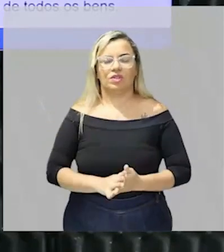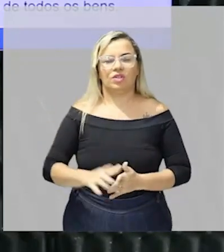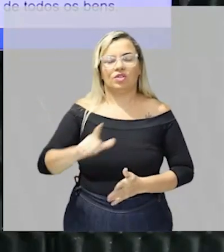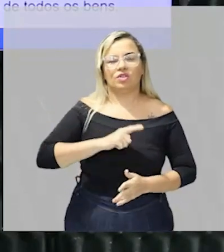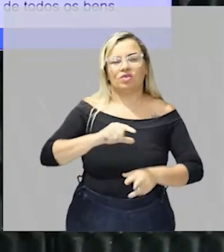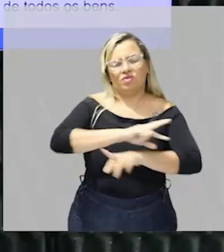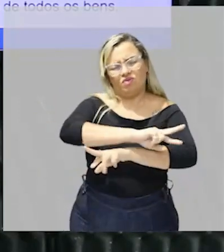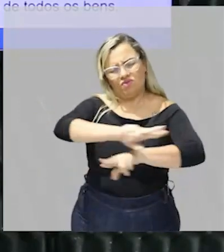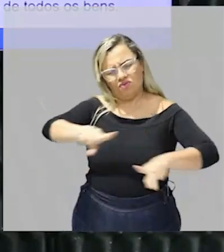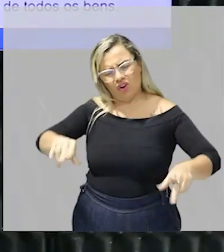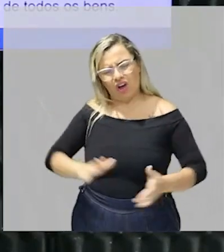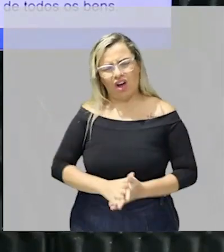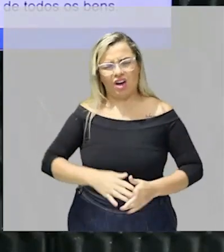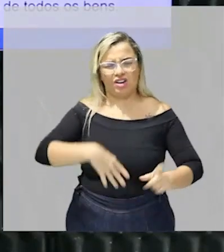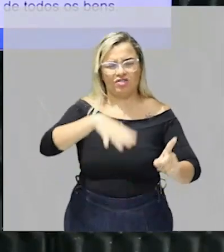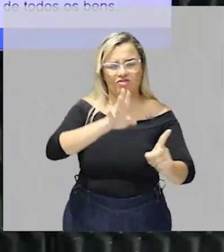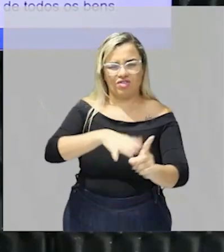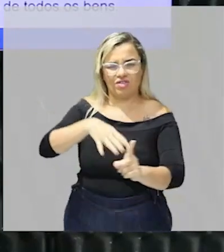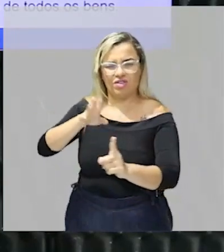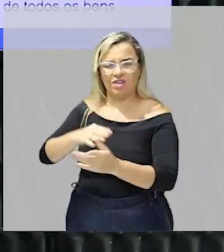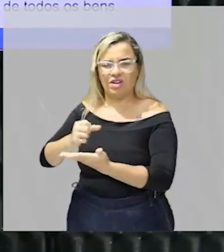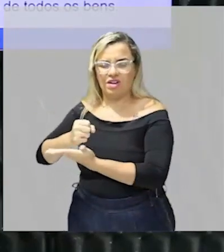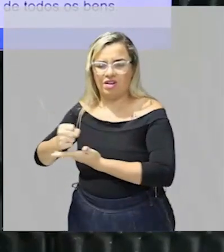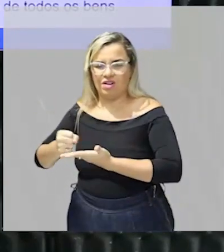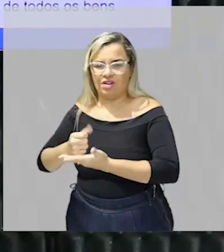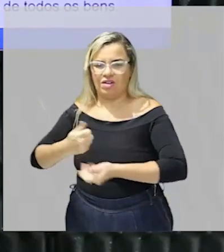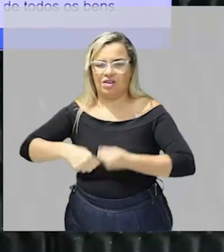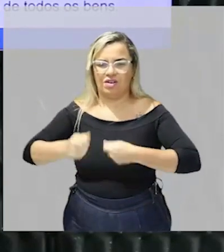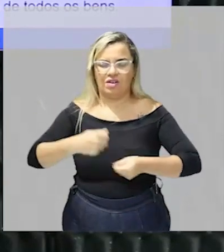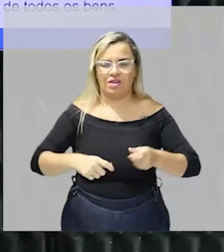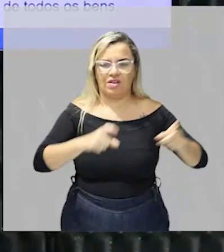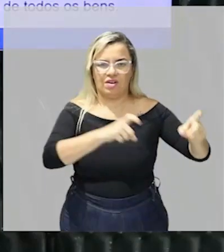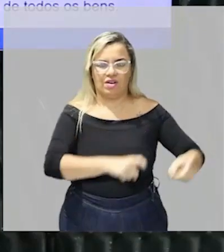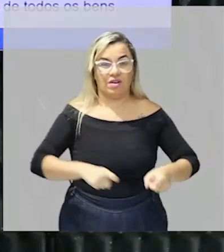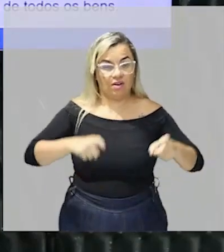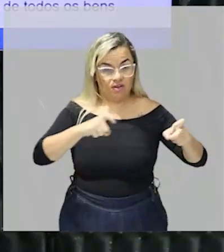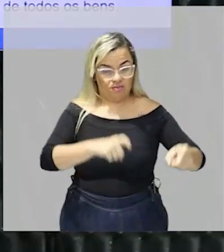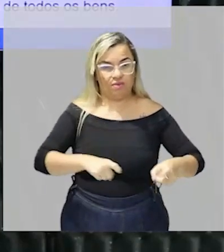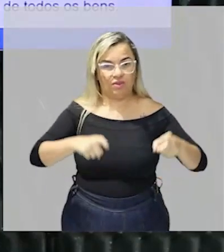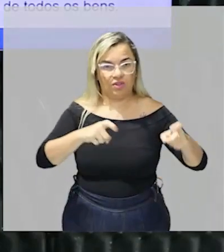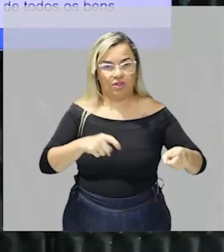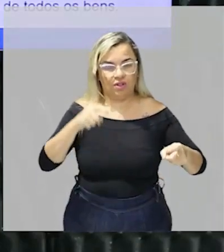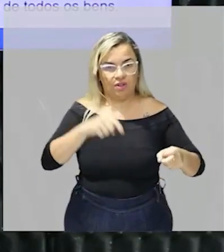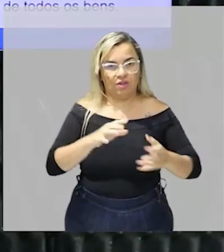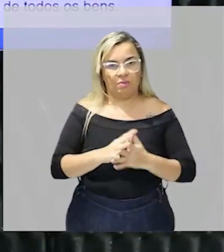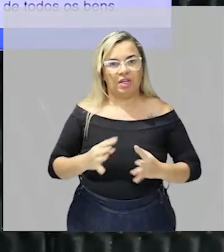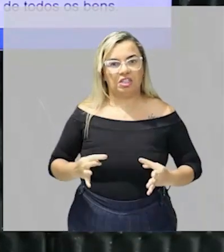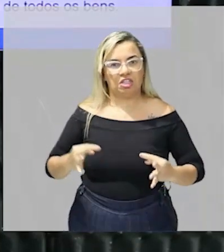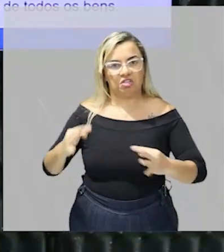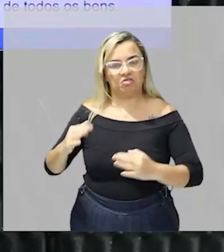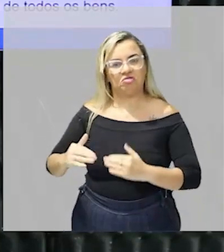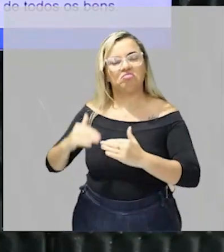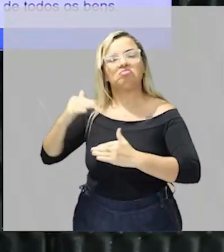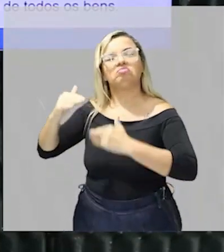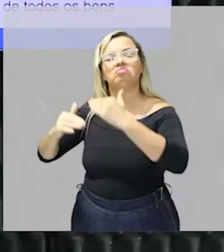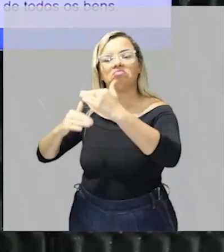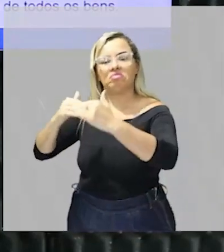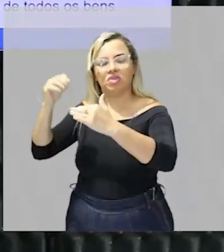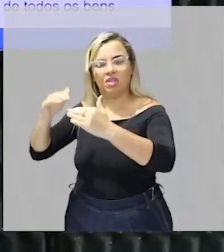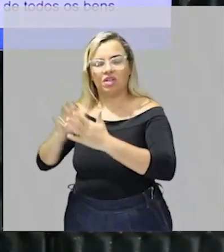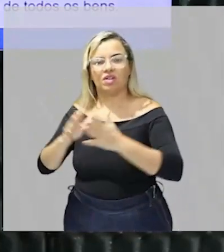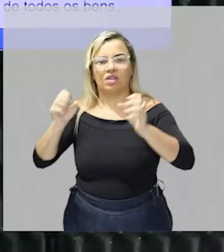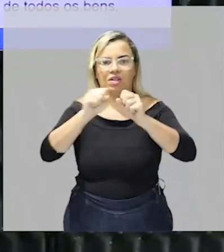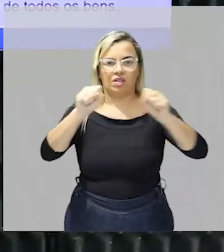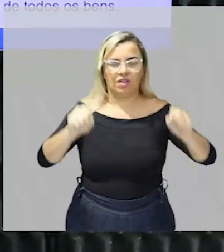Politeístas. E a base da economia era a agricultura, inclusive desenvolveram uma agricultura com tecnologia avançada. Eles utilizaram o sistema